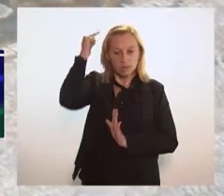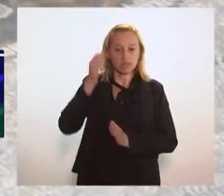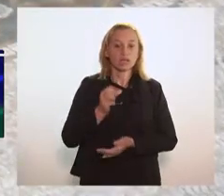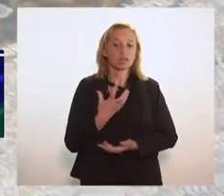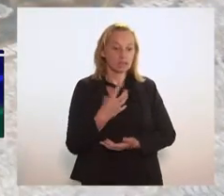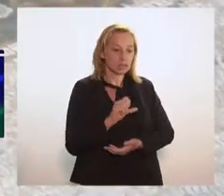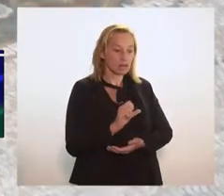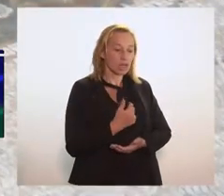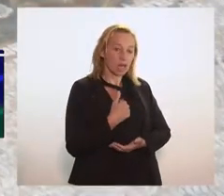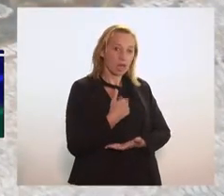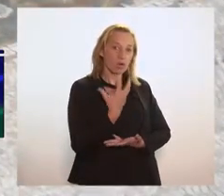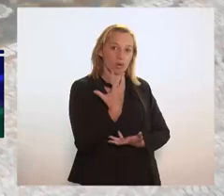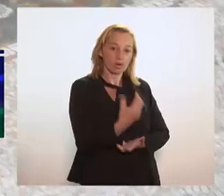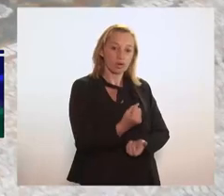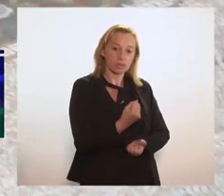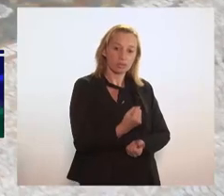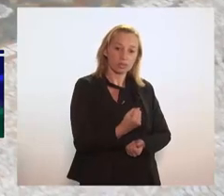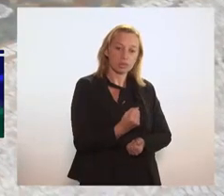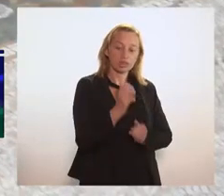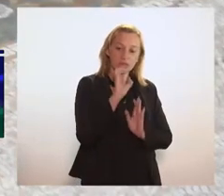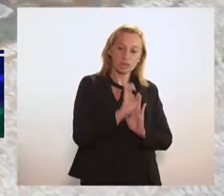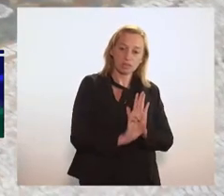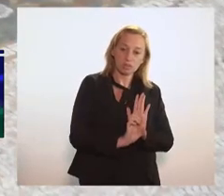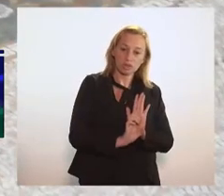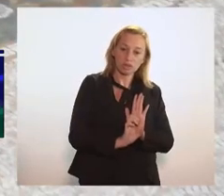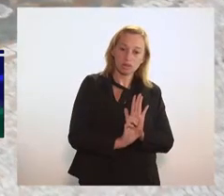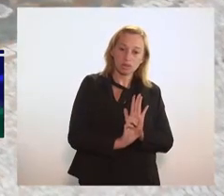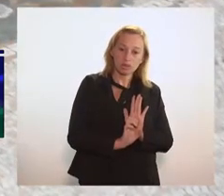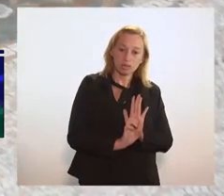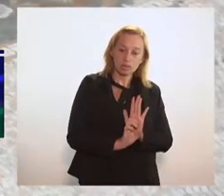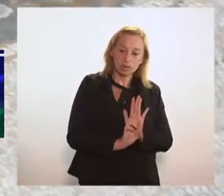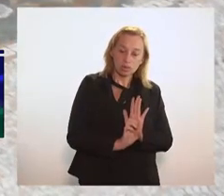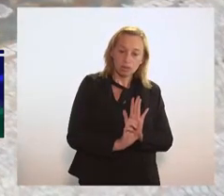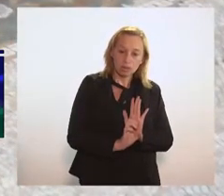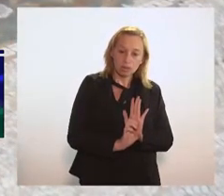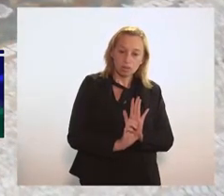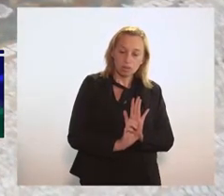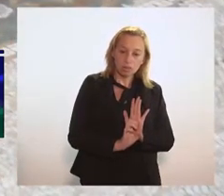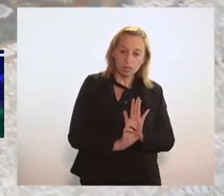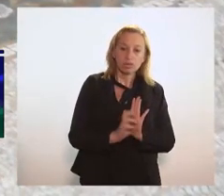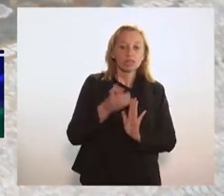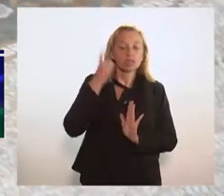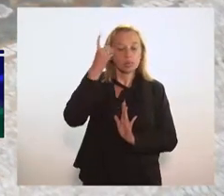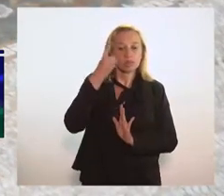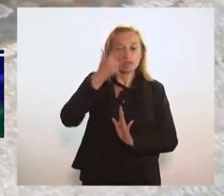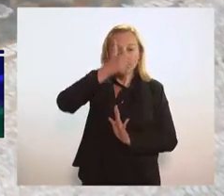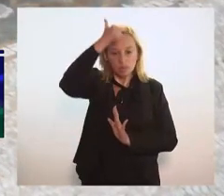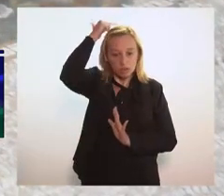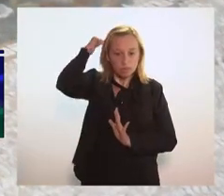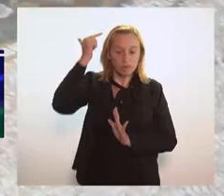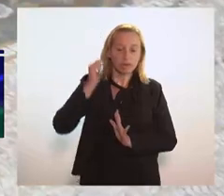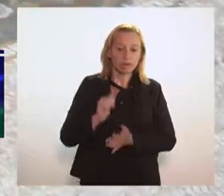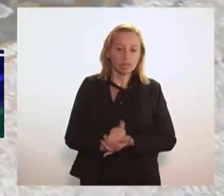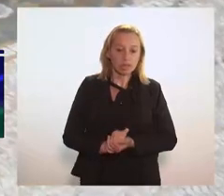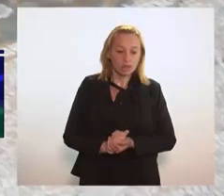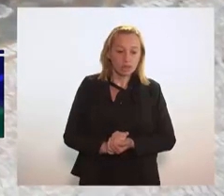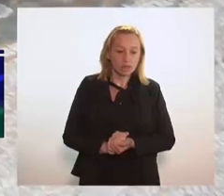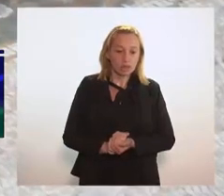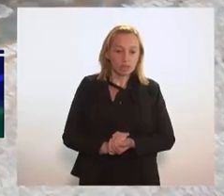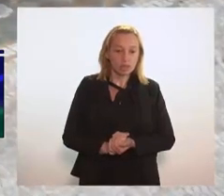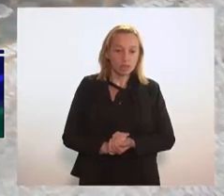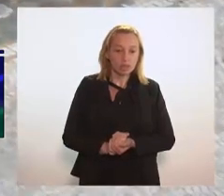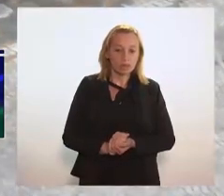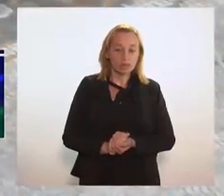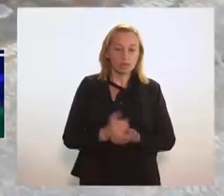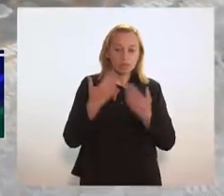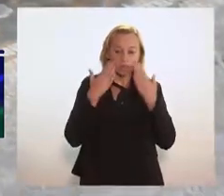acolhi as emendas e eu não. As emendas do deputado Luiz Paulo, deputado Luiz Paulo deve estar